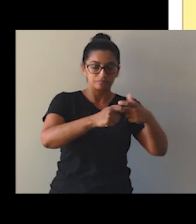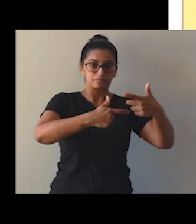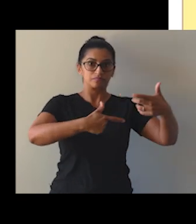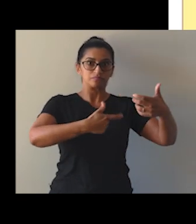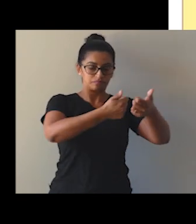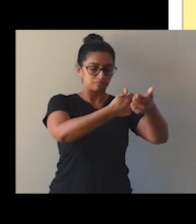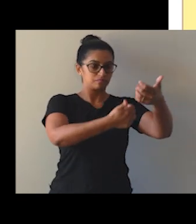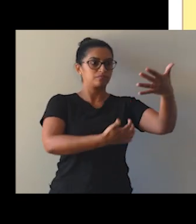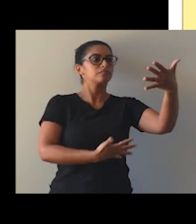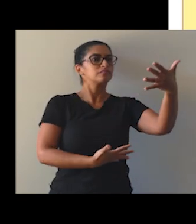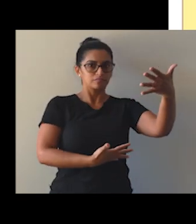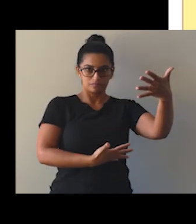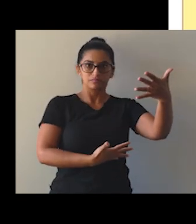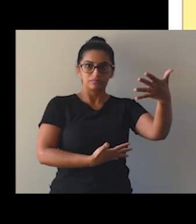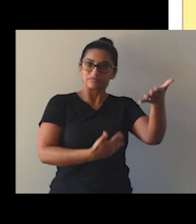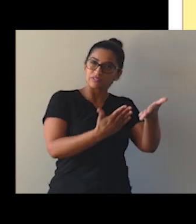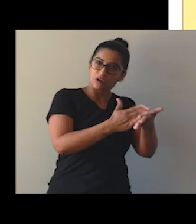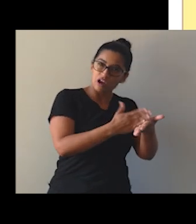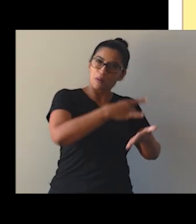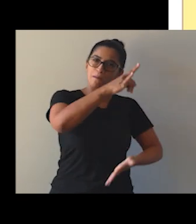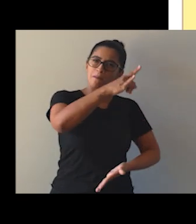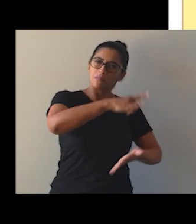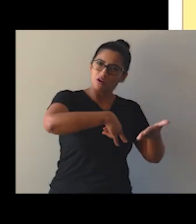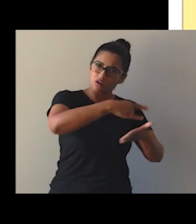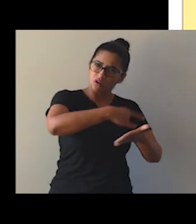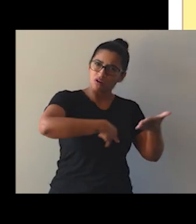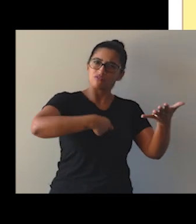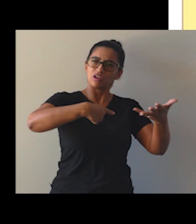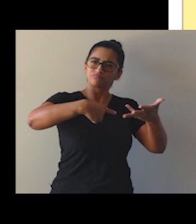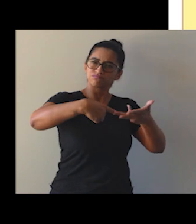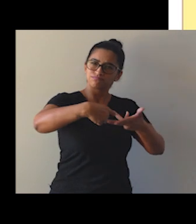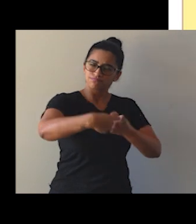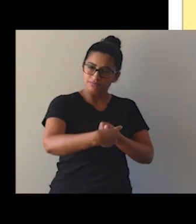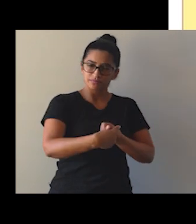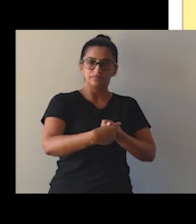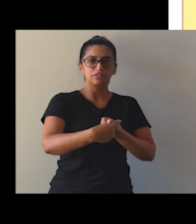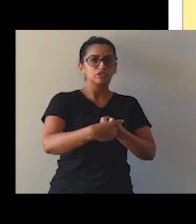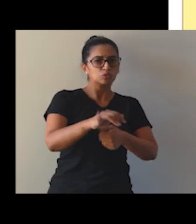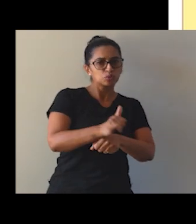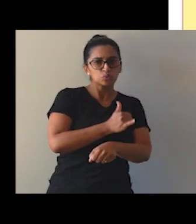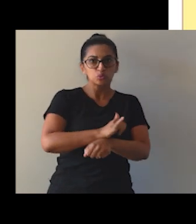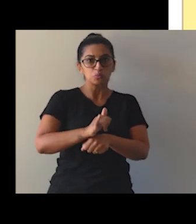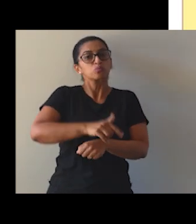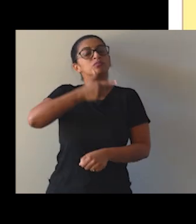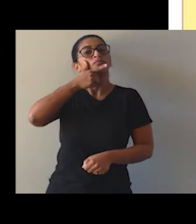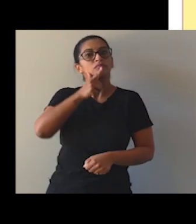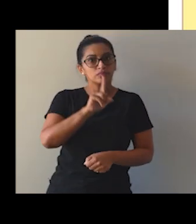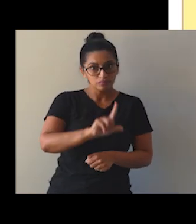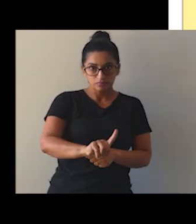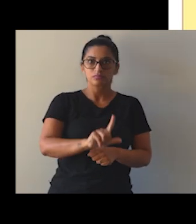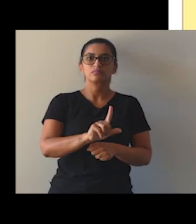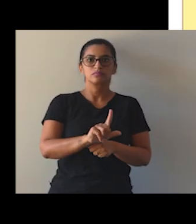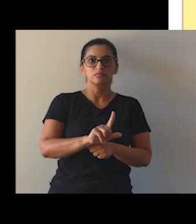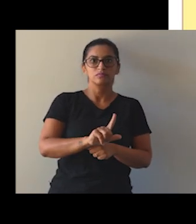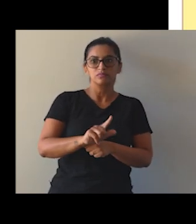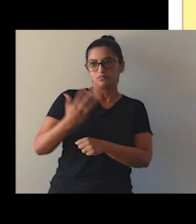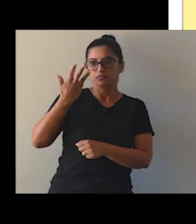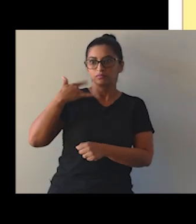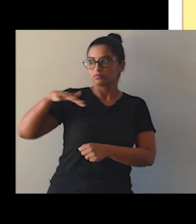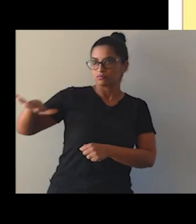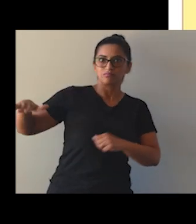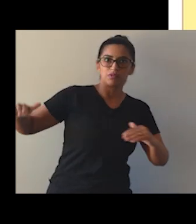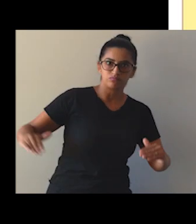livros didáticos, as provas, para que ele possa acompanhar a sala no seu